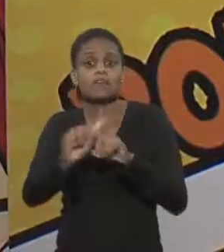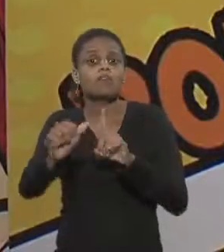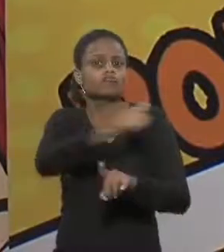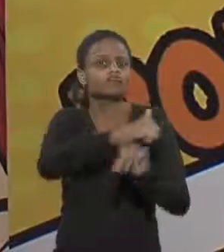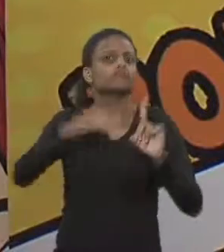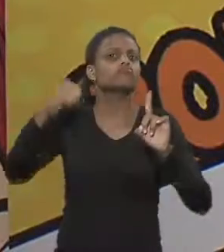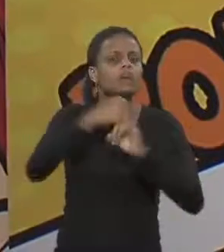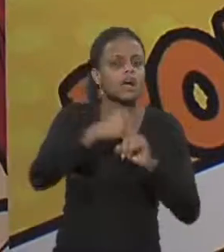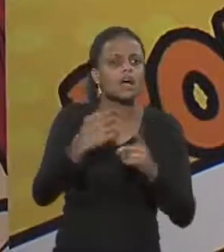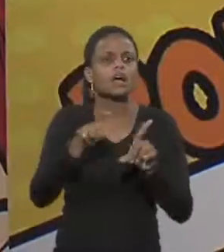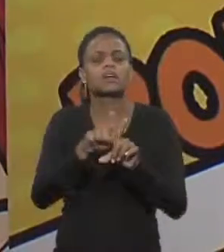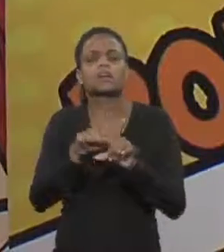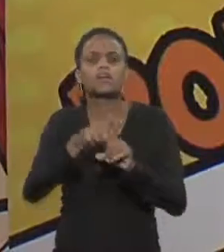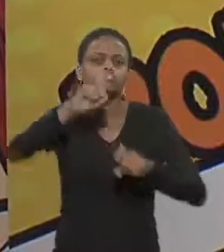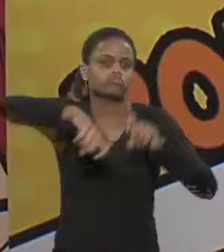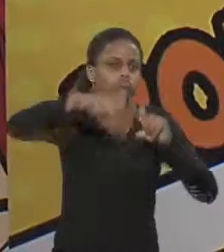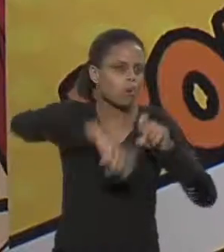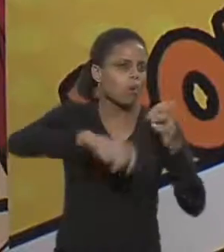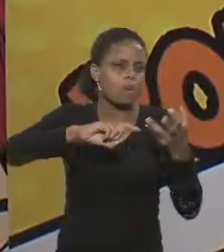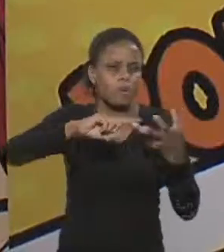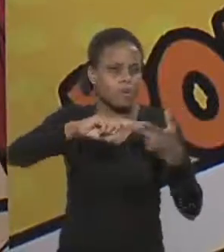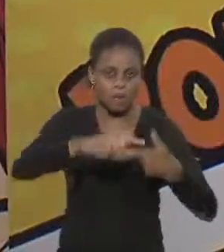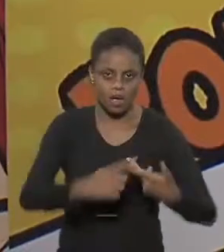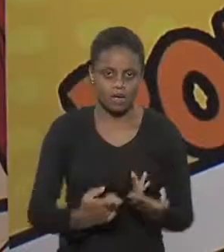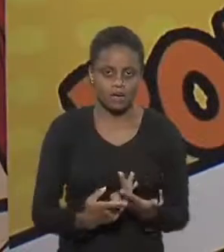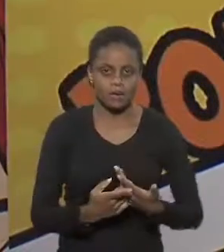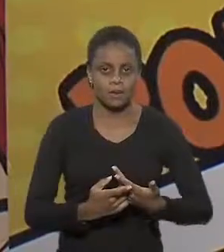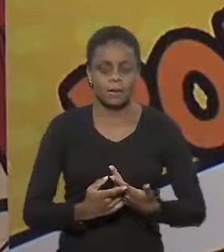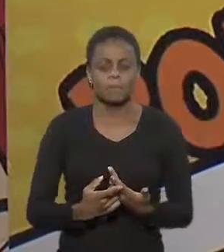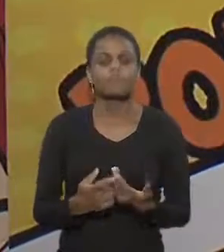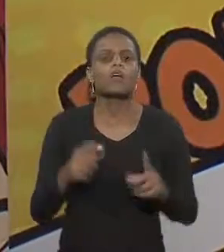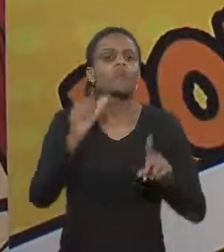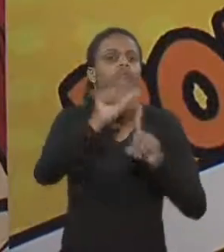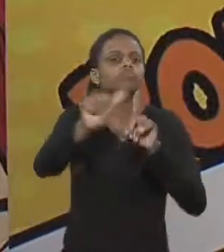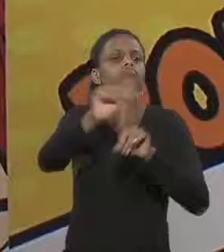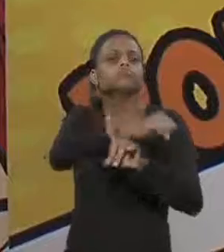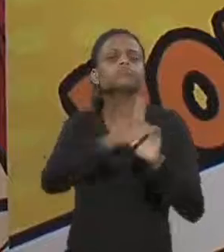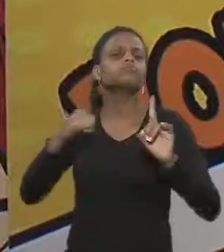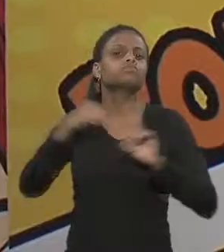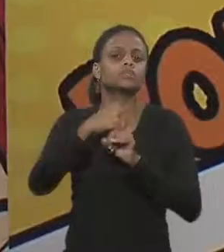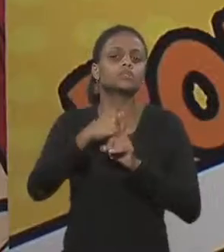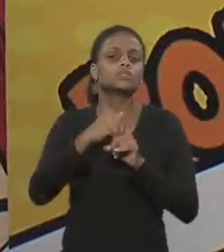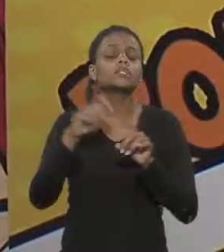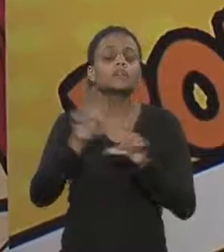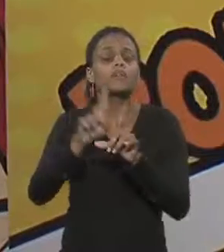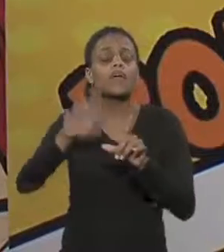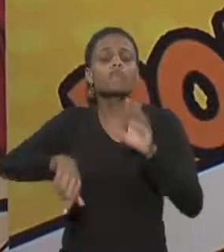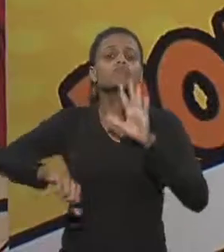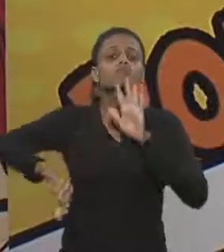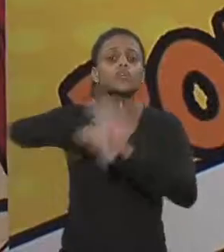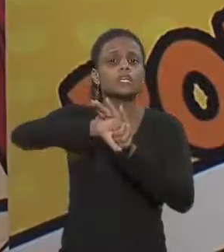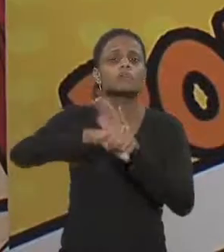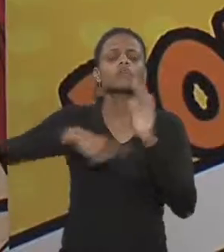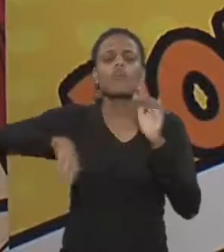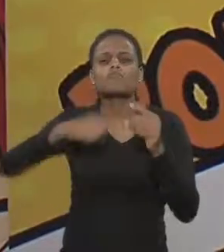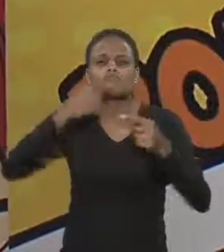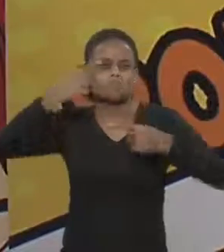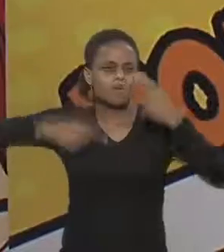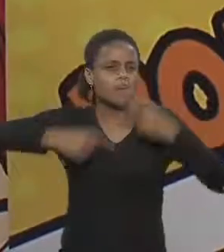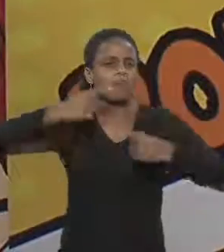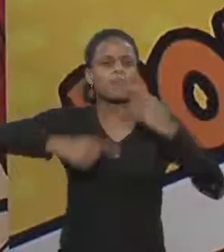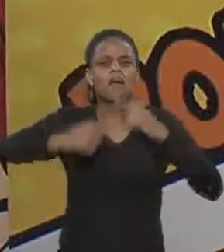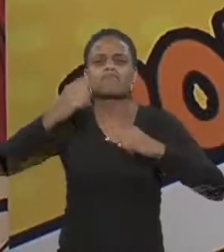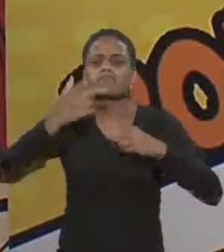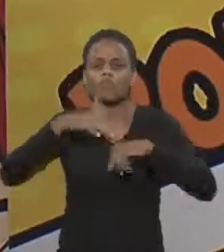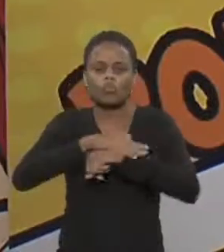de feminicídio, estupro que a gente já falou, a lesão corporal e tantos outros. O feminicídio também é um outro crime que a